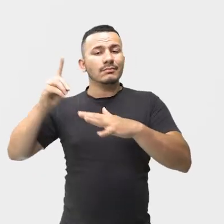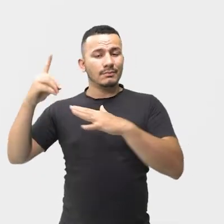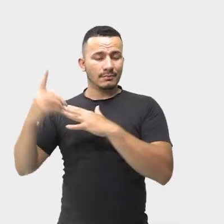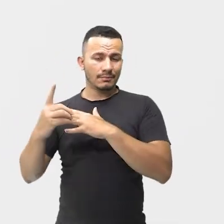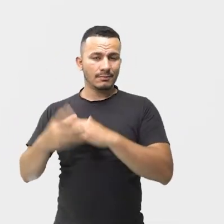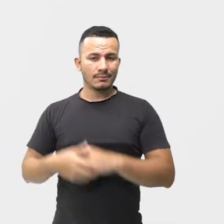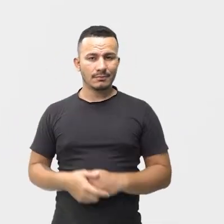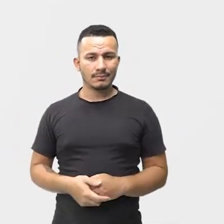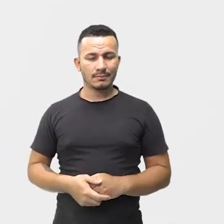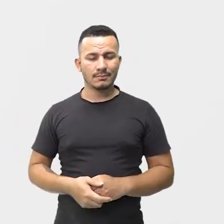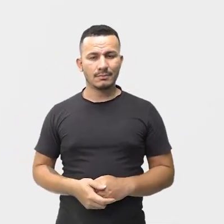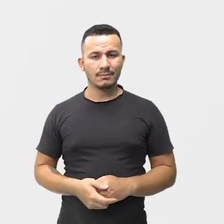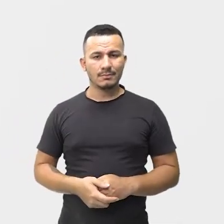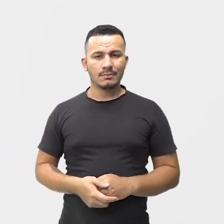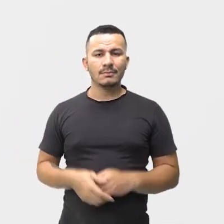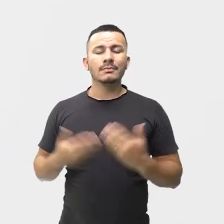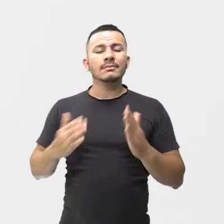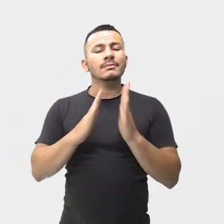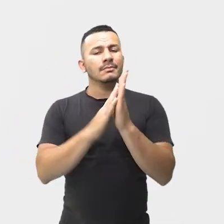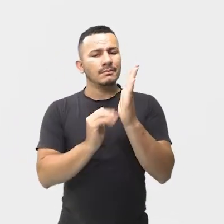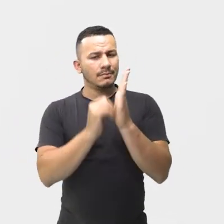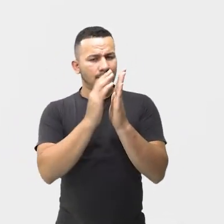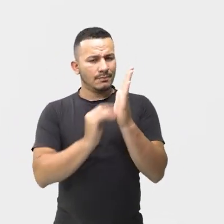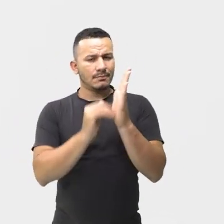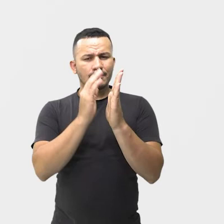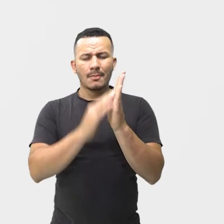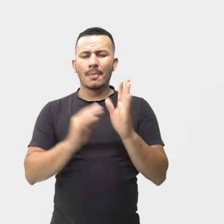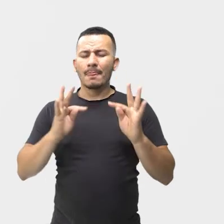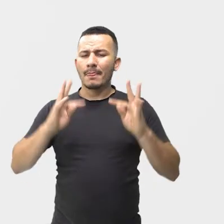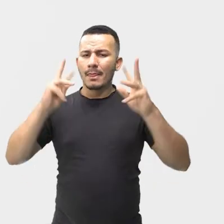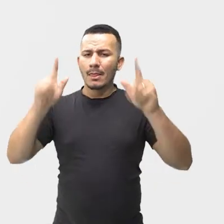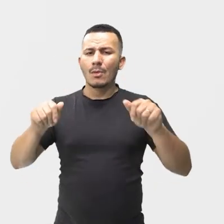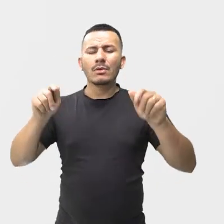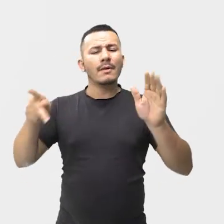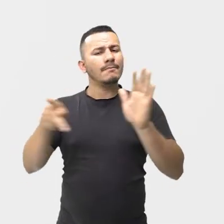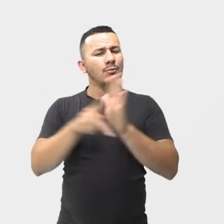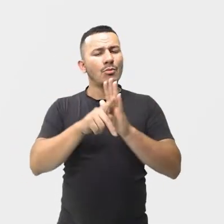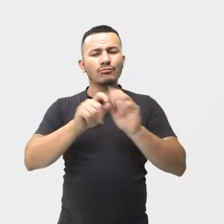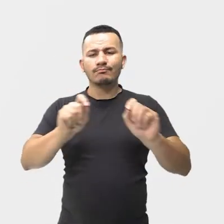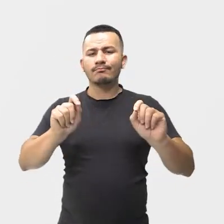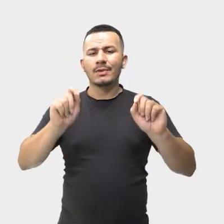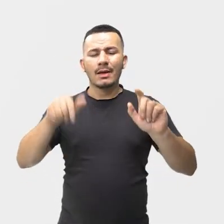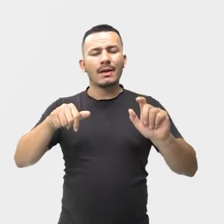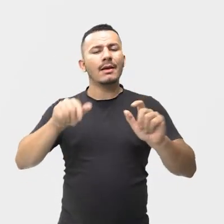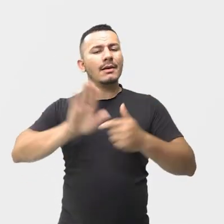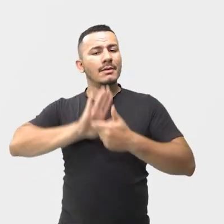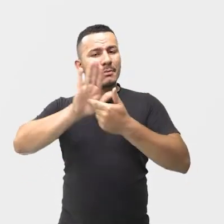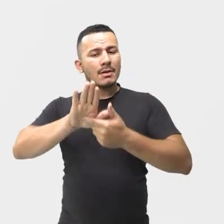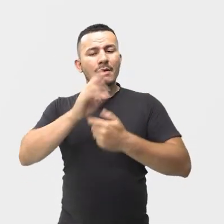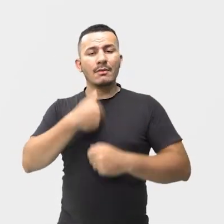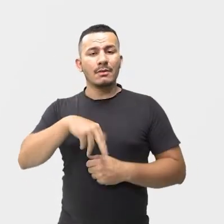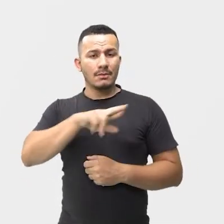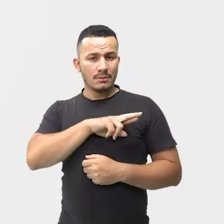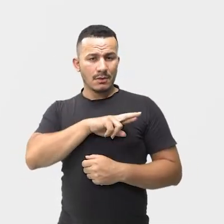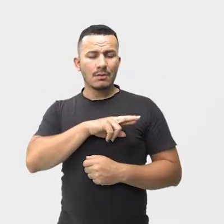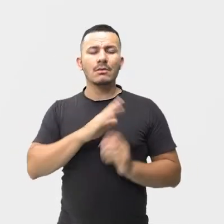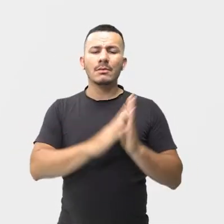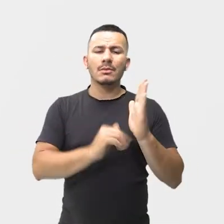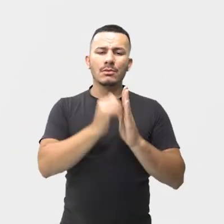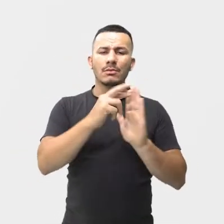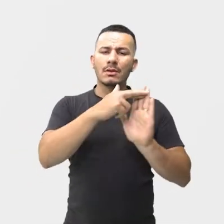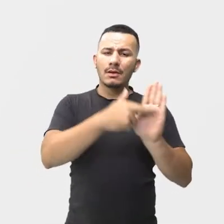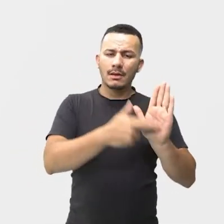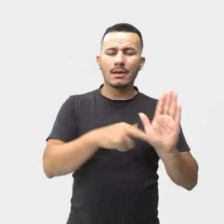vivo. Então, toda a arte, tudo era voltado para a religião. Então, a pintura tinha suas regras,